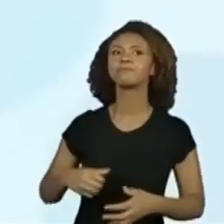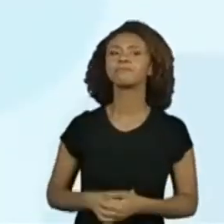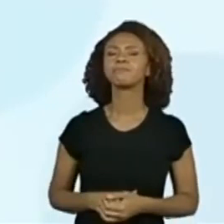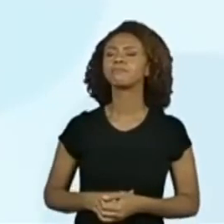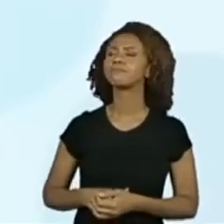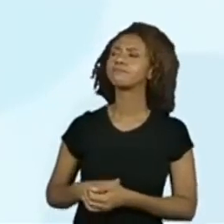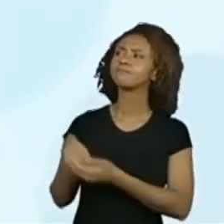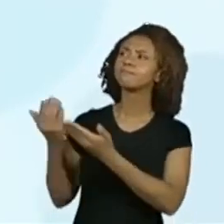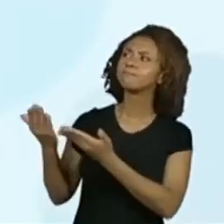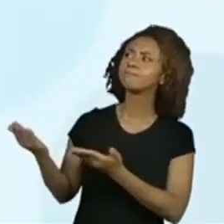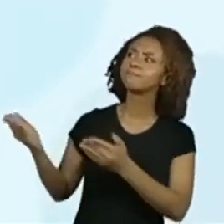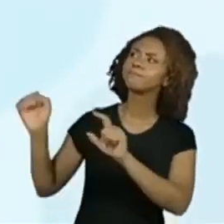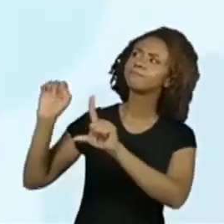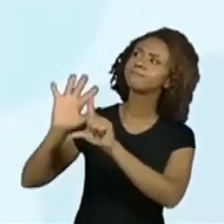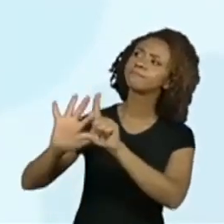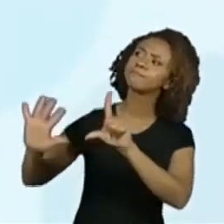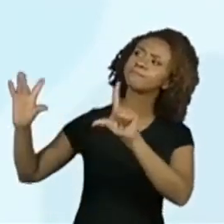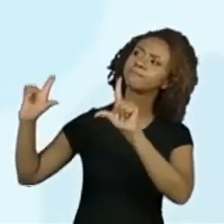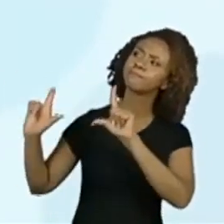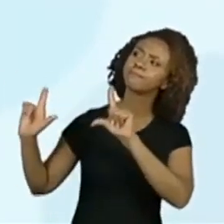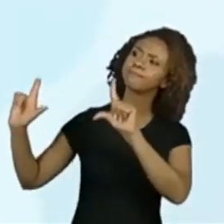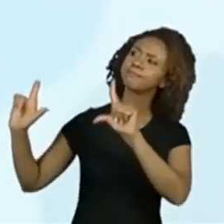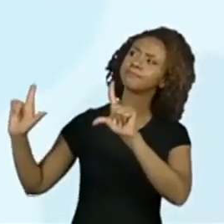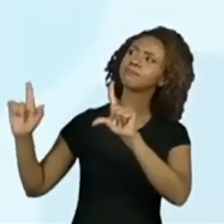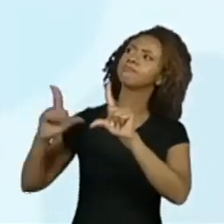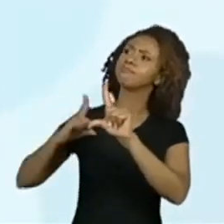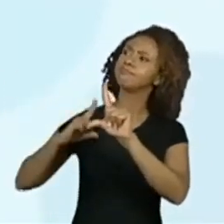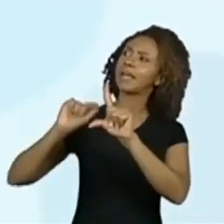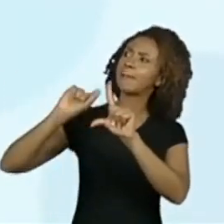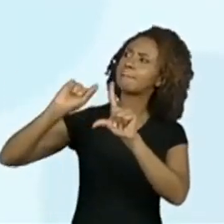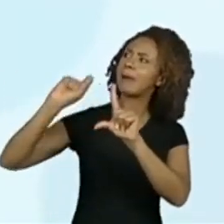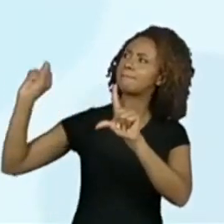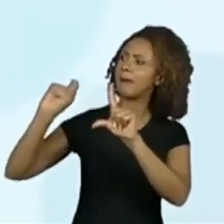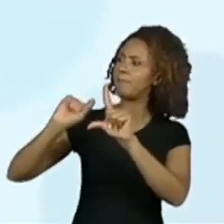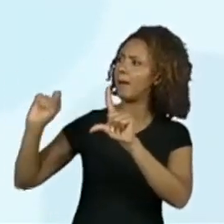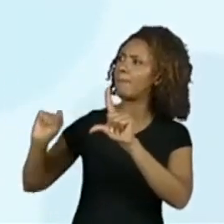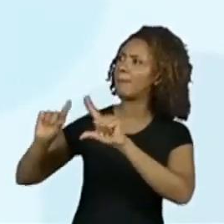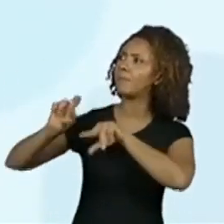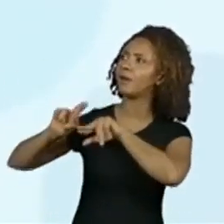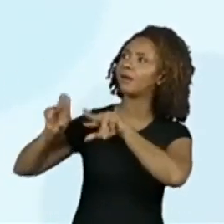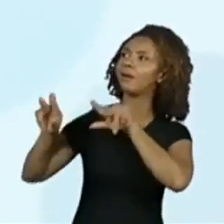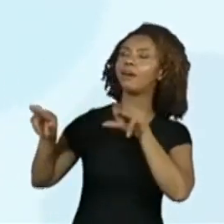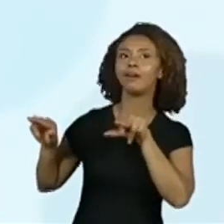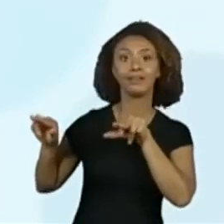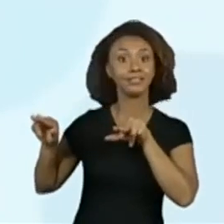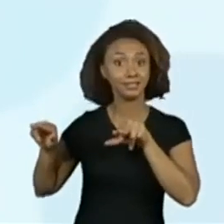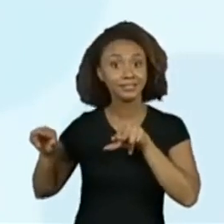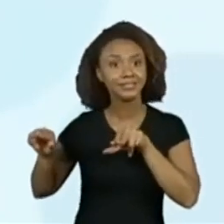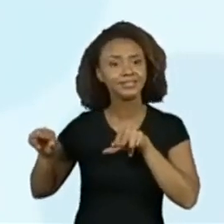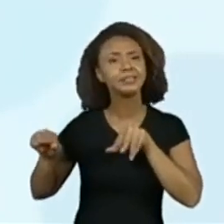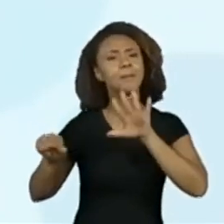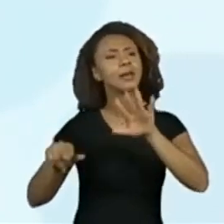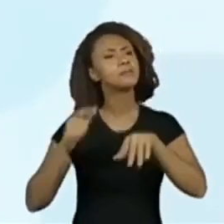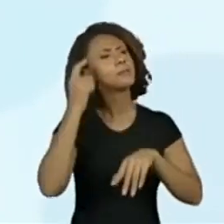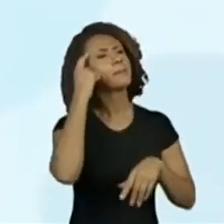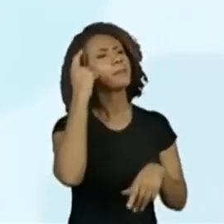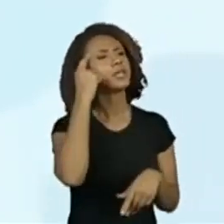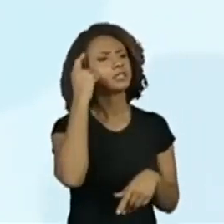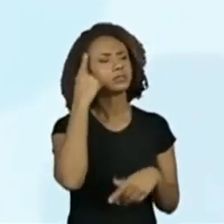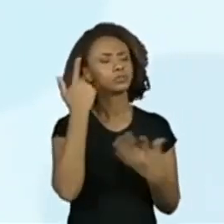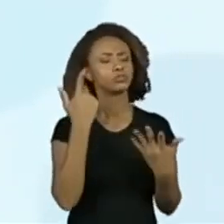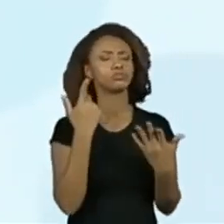imagem hum podemos ver aí diversas coisas não é mesmo e pensando em situações